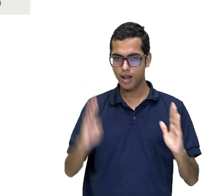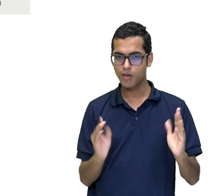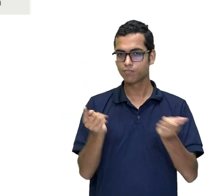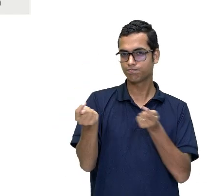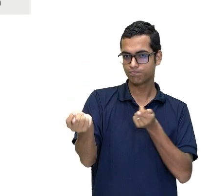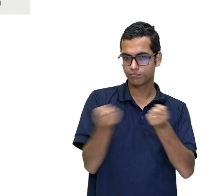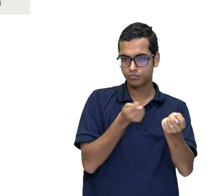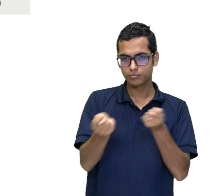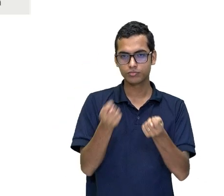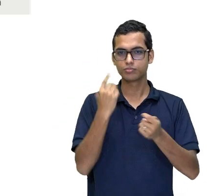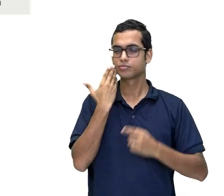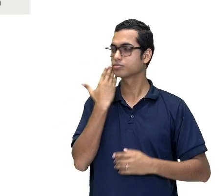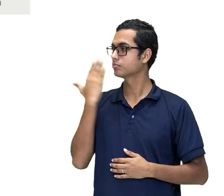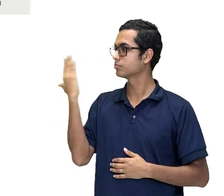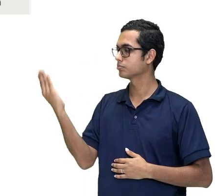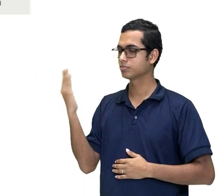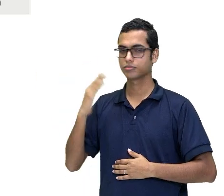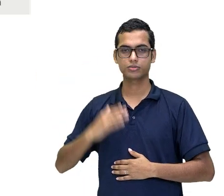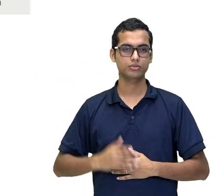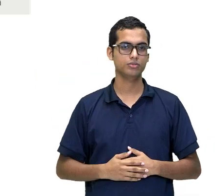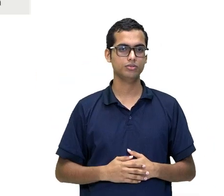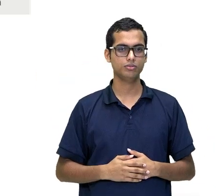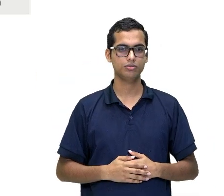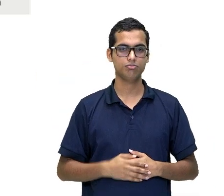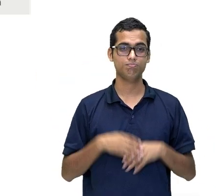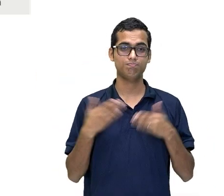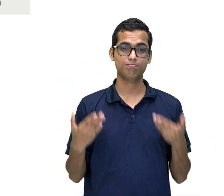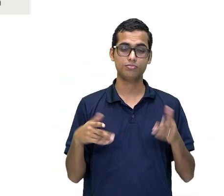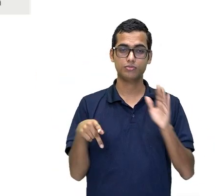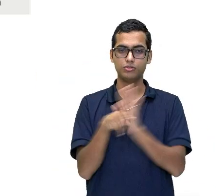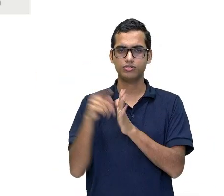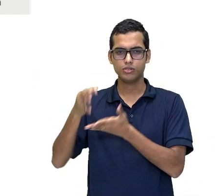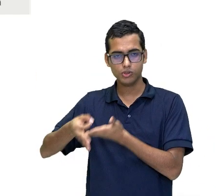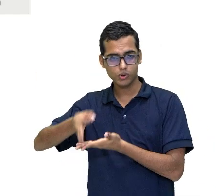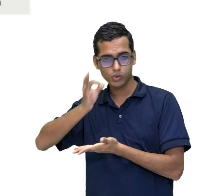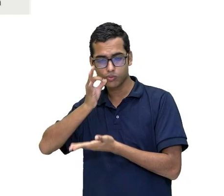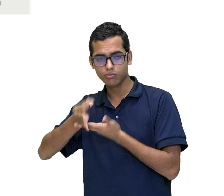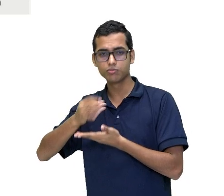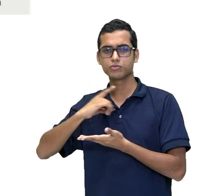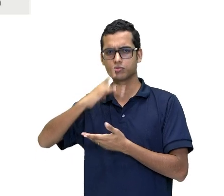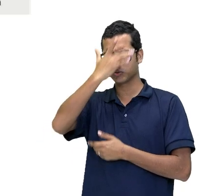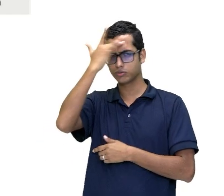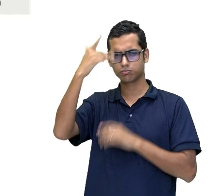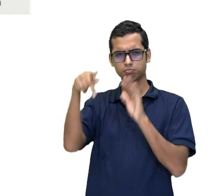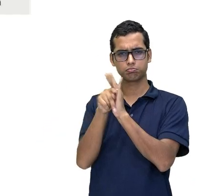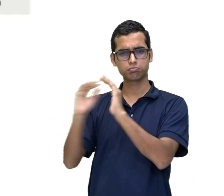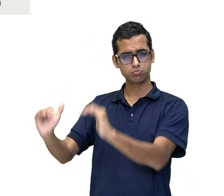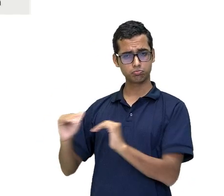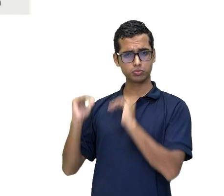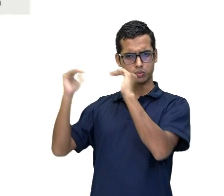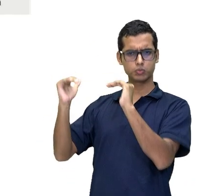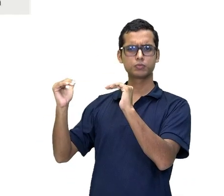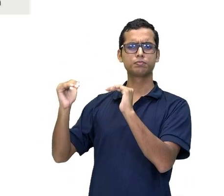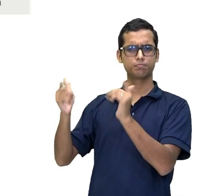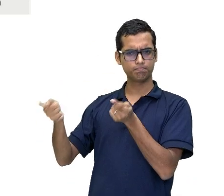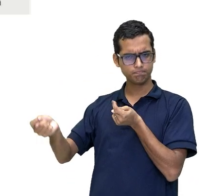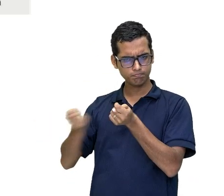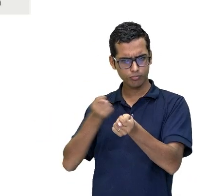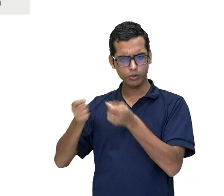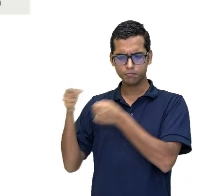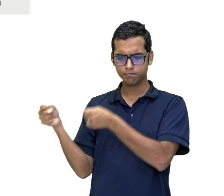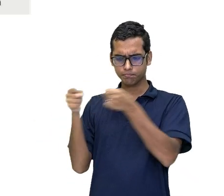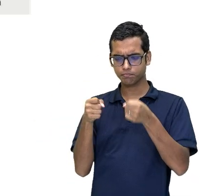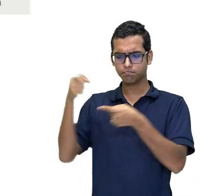A aristocracia, cafeeira, ou seja, os grandes aristocratas, as pessoas que, de fato, controlavam a